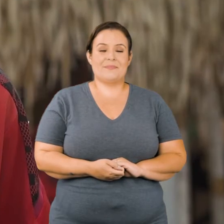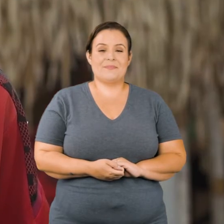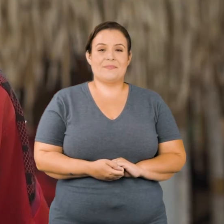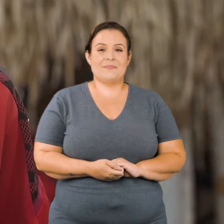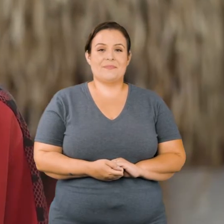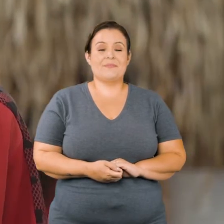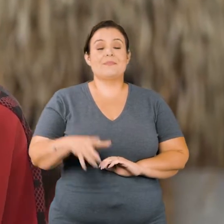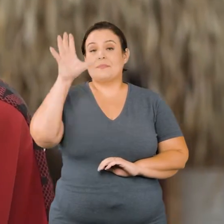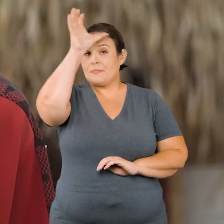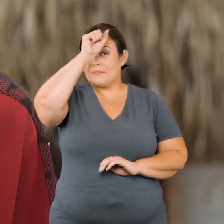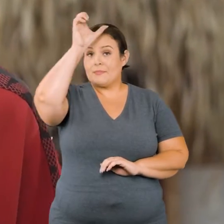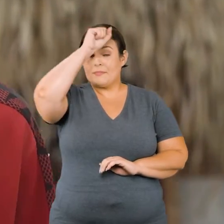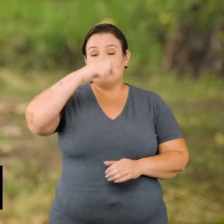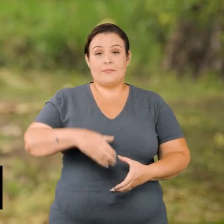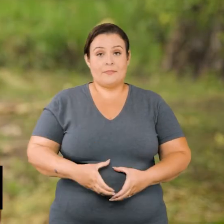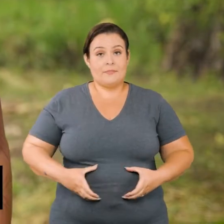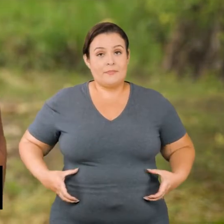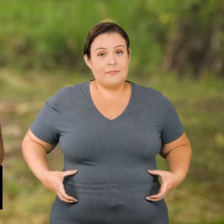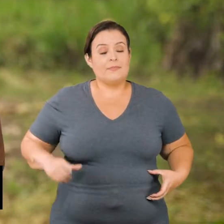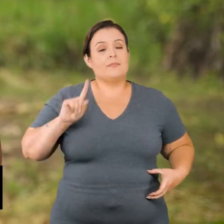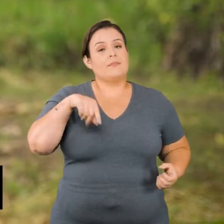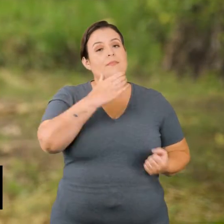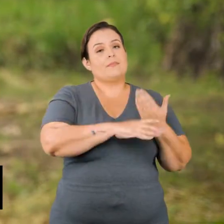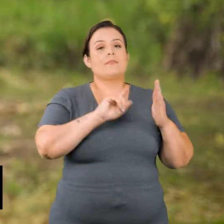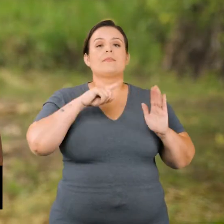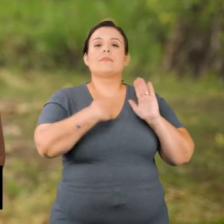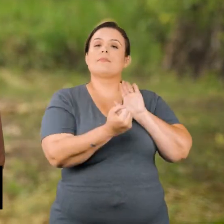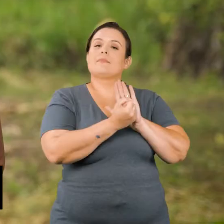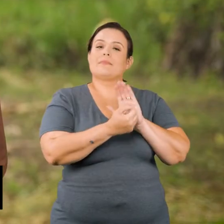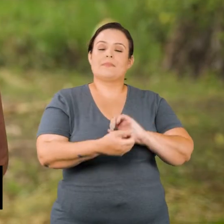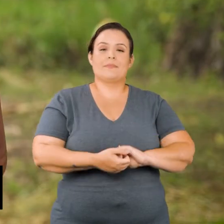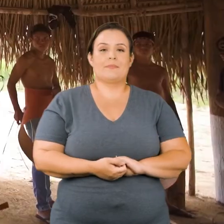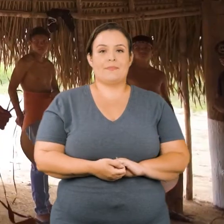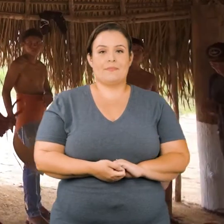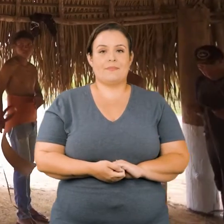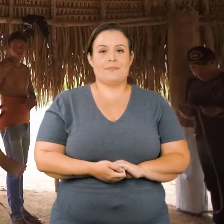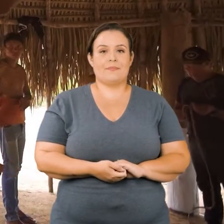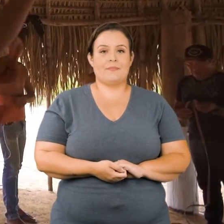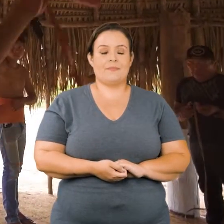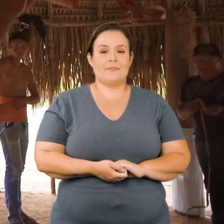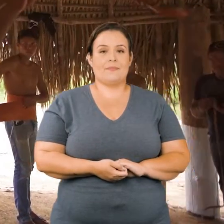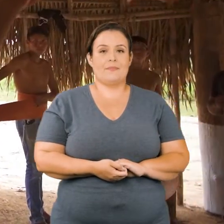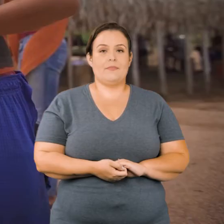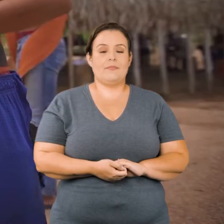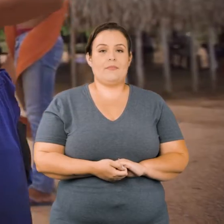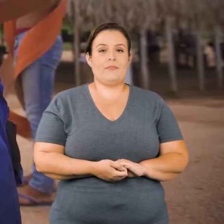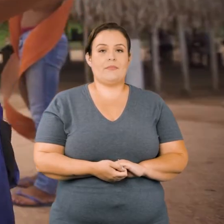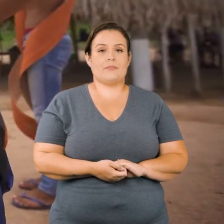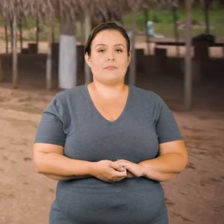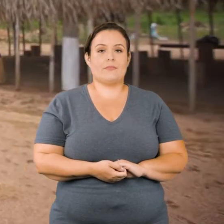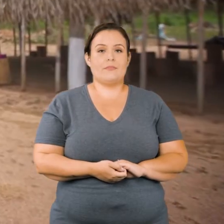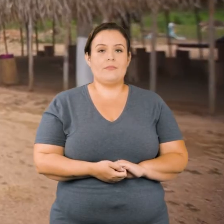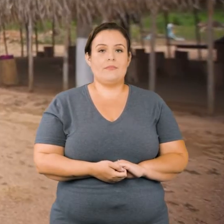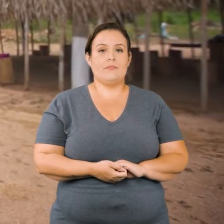alterna. Um rapaz veste a cinta larga. Eu aprendi que a cinta é a nossa origem e nossa marca. Os jovens rapazes vão até a oca onde estão